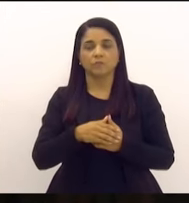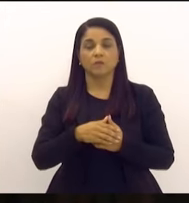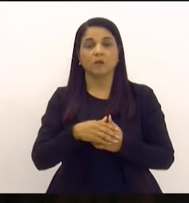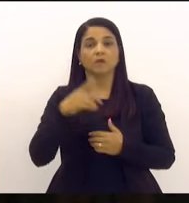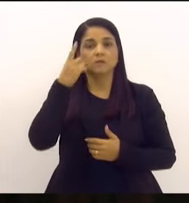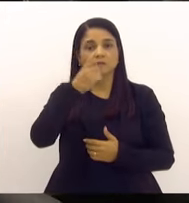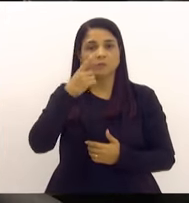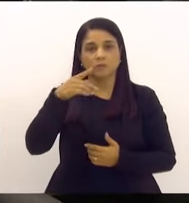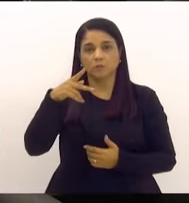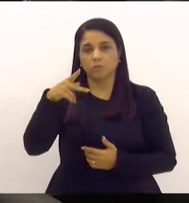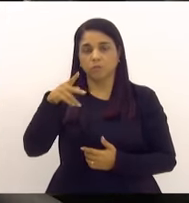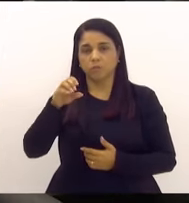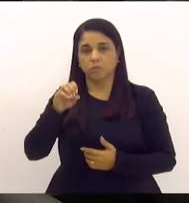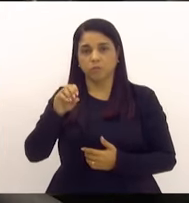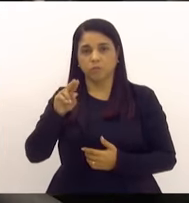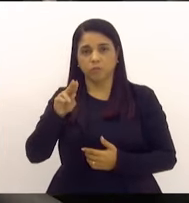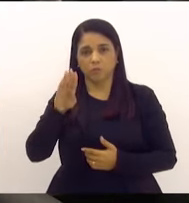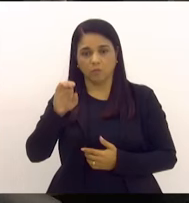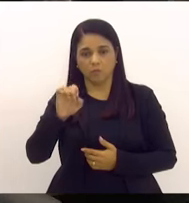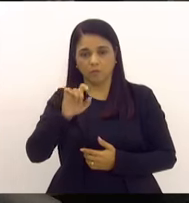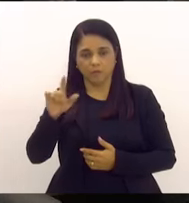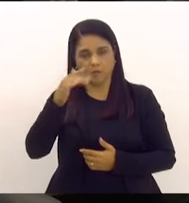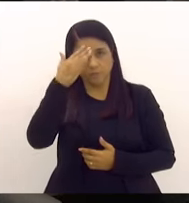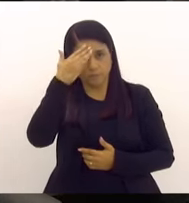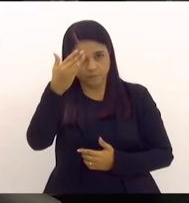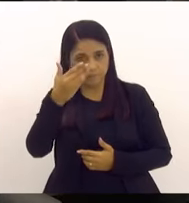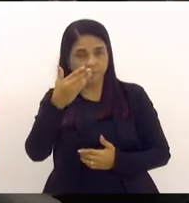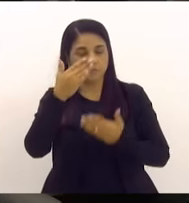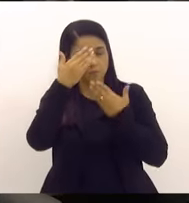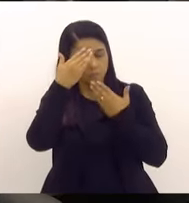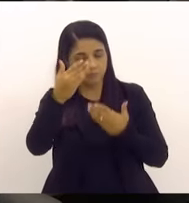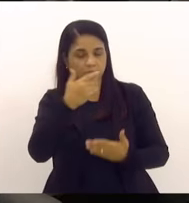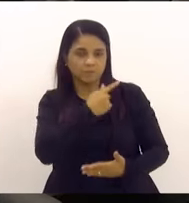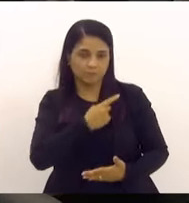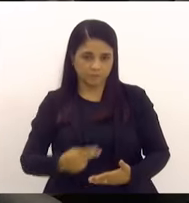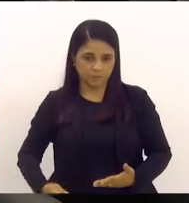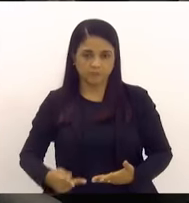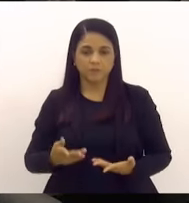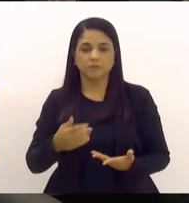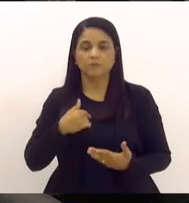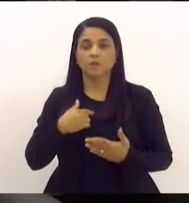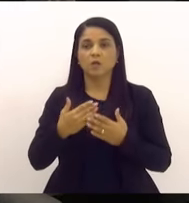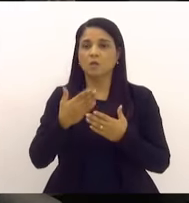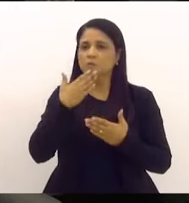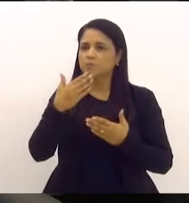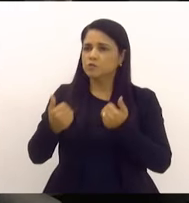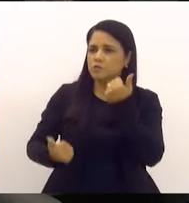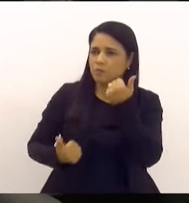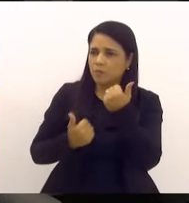Pobel. Obrigado, presidente. Presidente, queria pedir aqui apoio aos parlamentares.